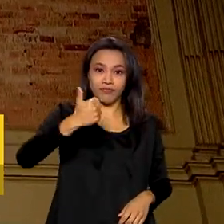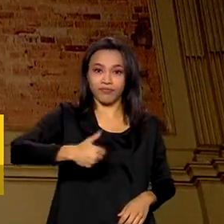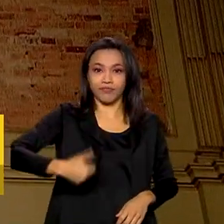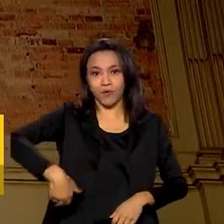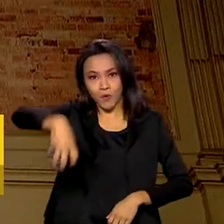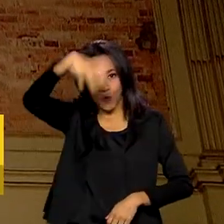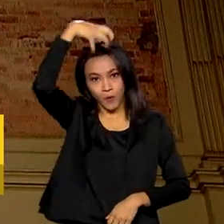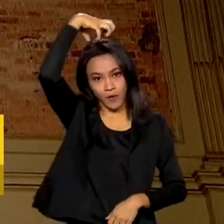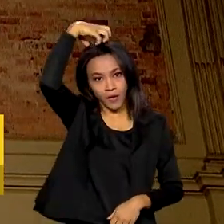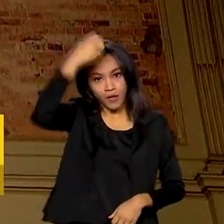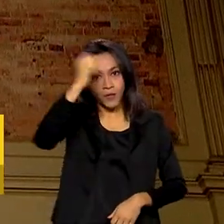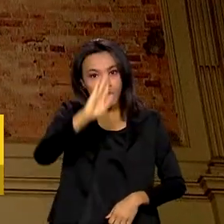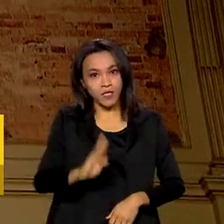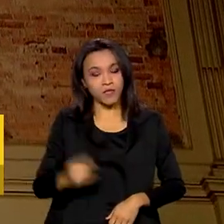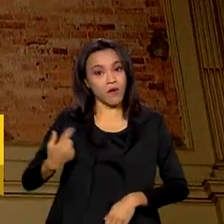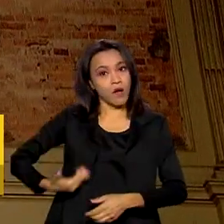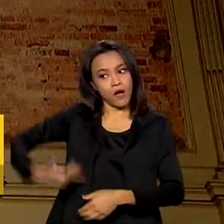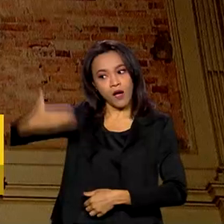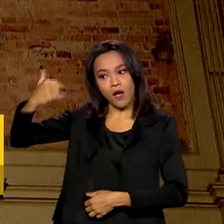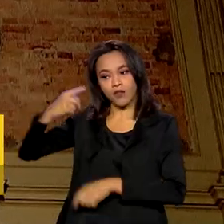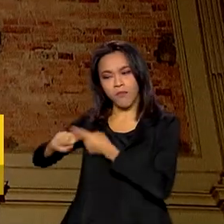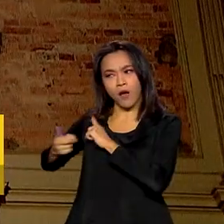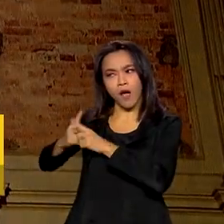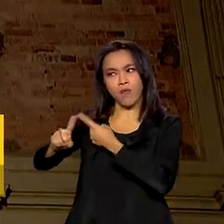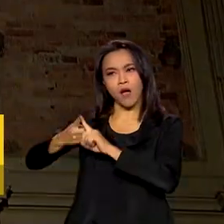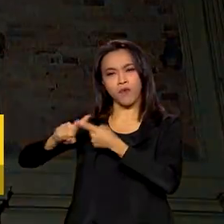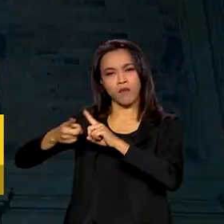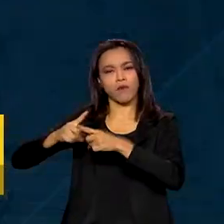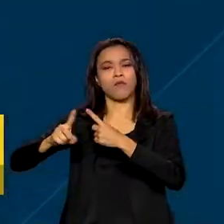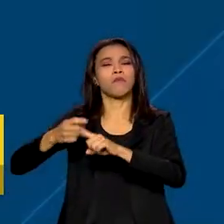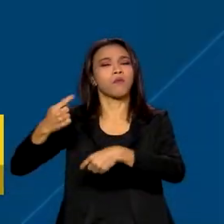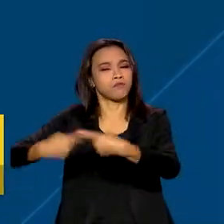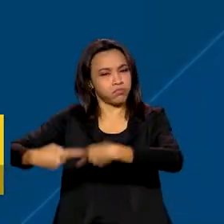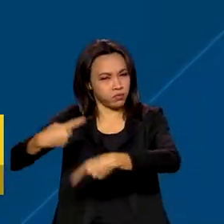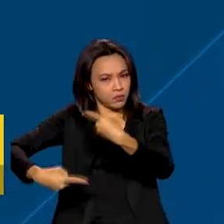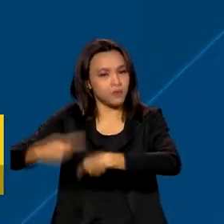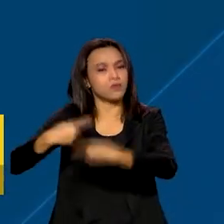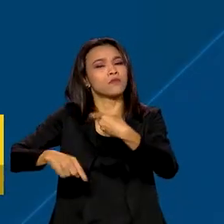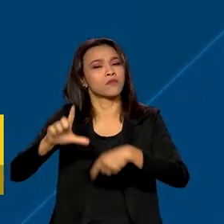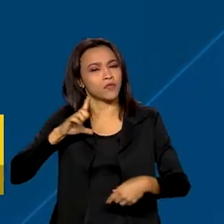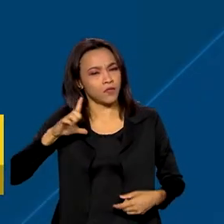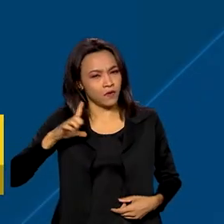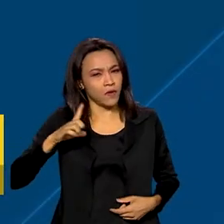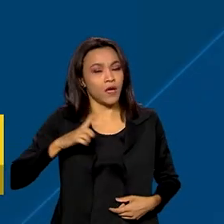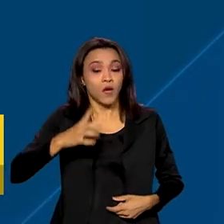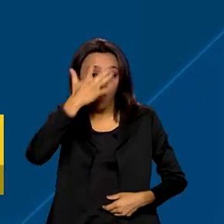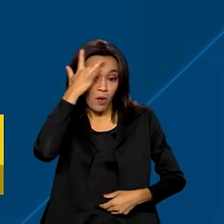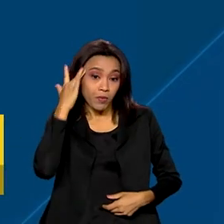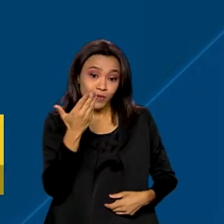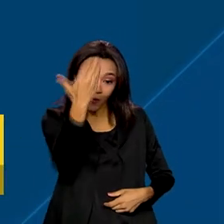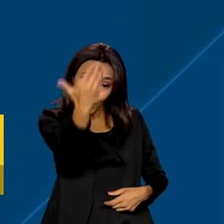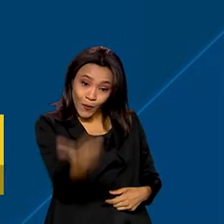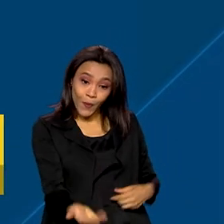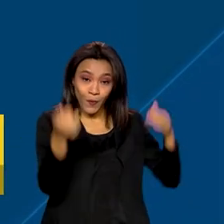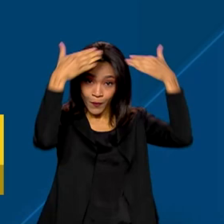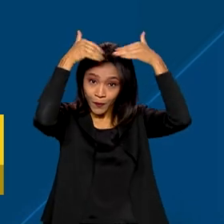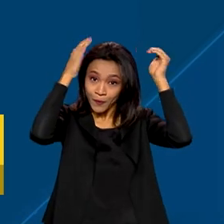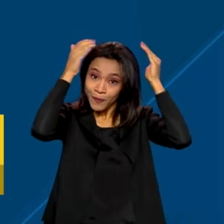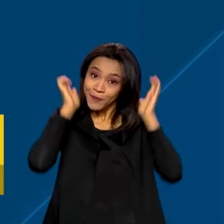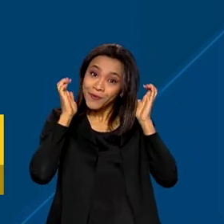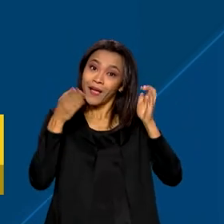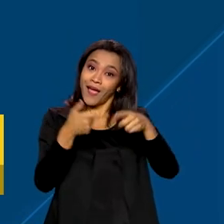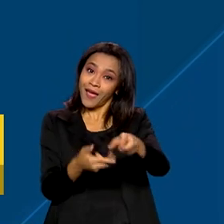Brasil, muita articulação política aconteceu. Uma das pessoas mais próximas, José Bonifácio, foi